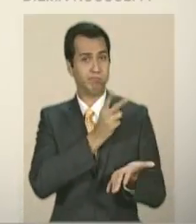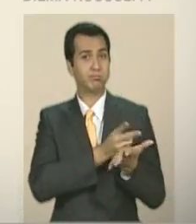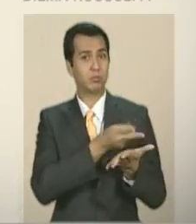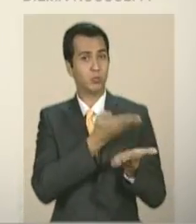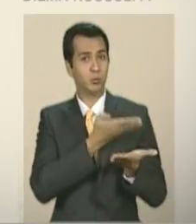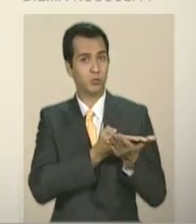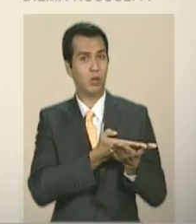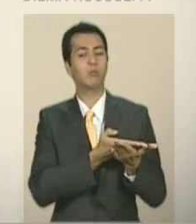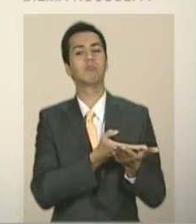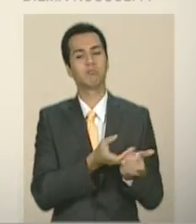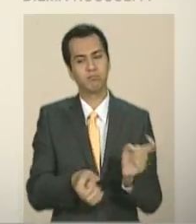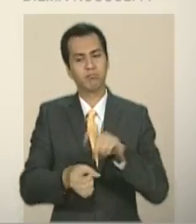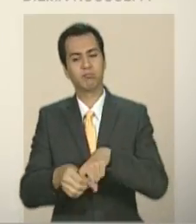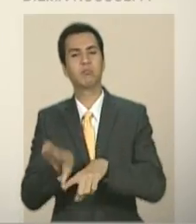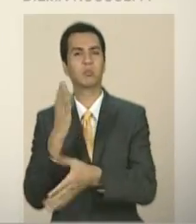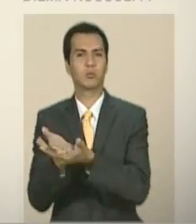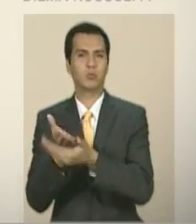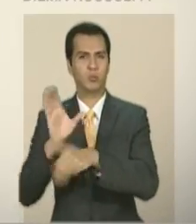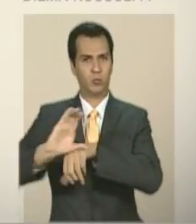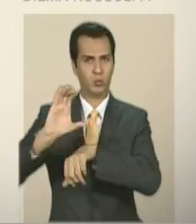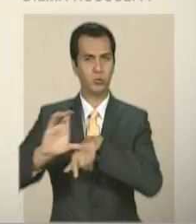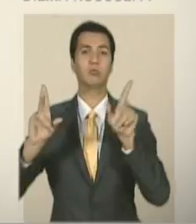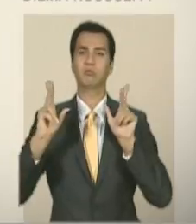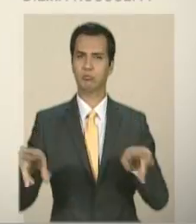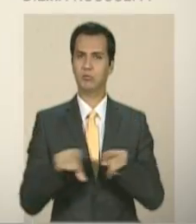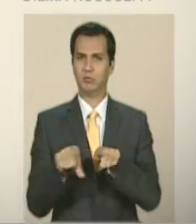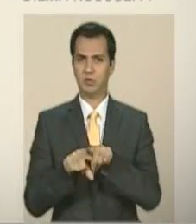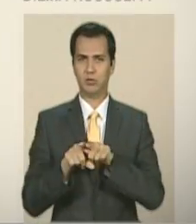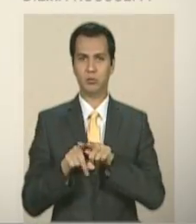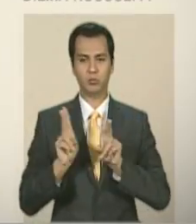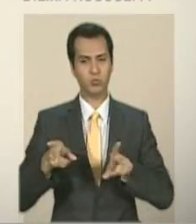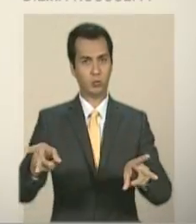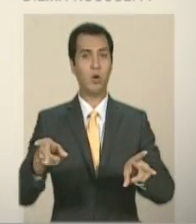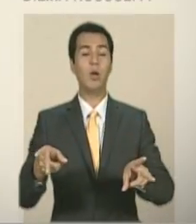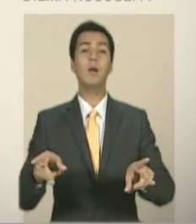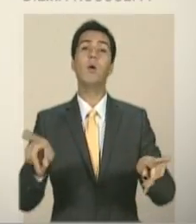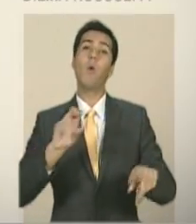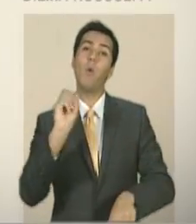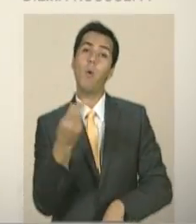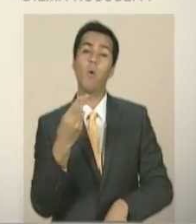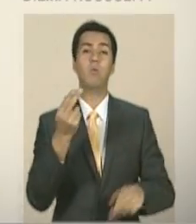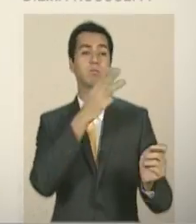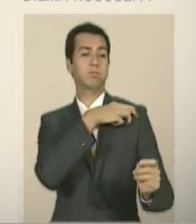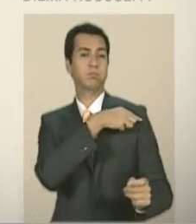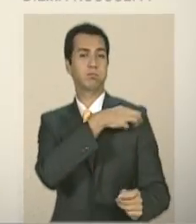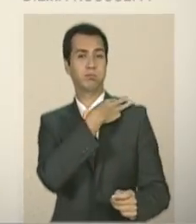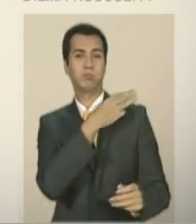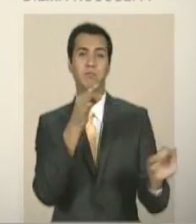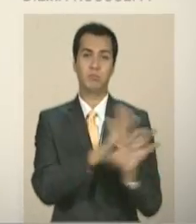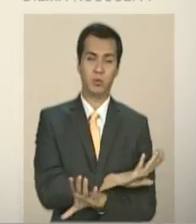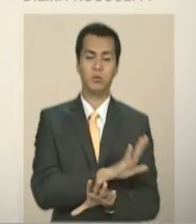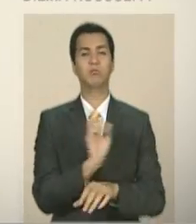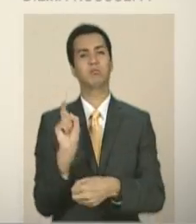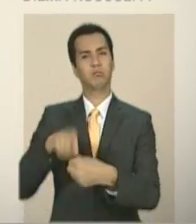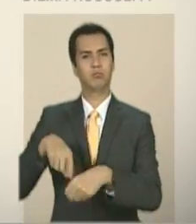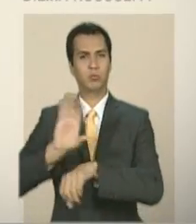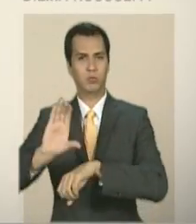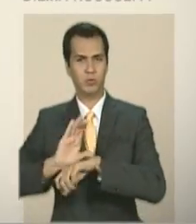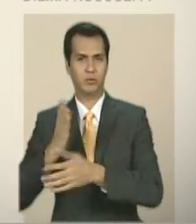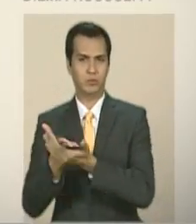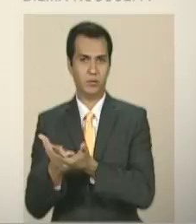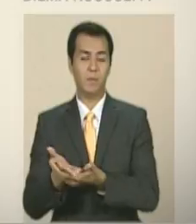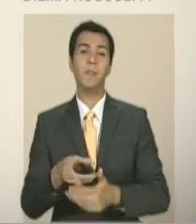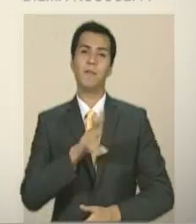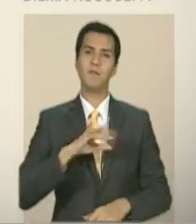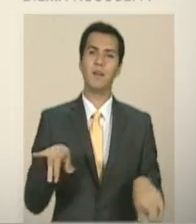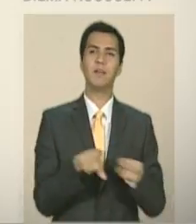estudantes Luciano que mora em pequenos municípios podemos fazer esses cursos técnicos a distância teremos cursos também